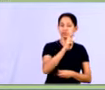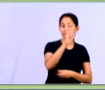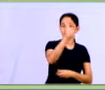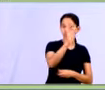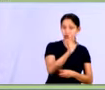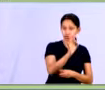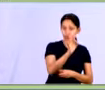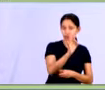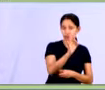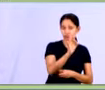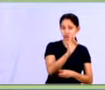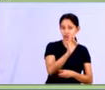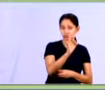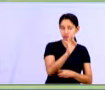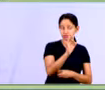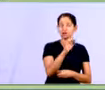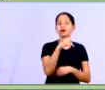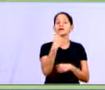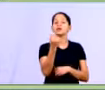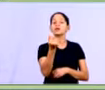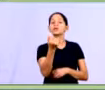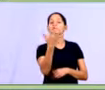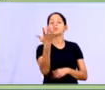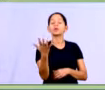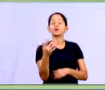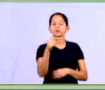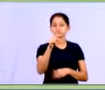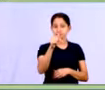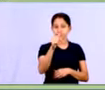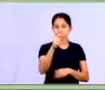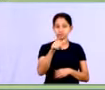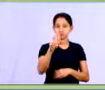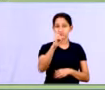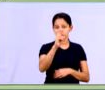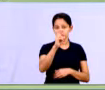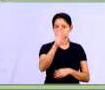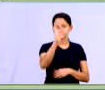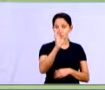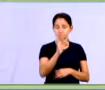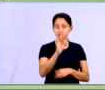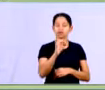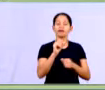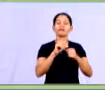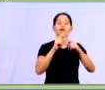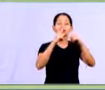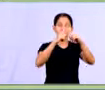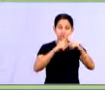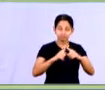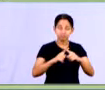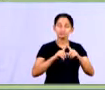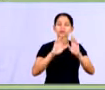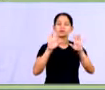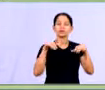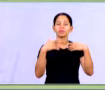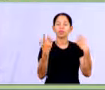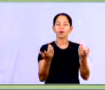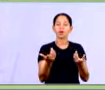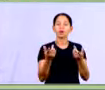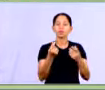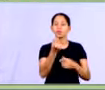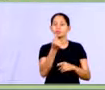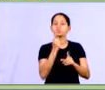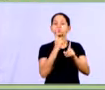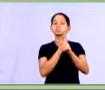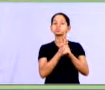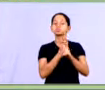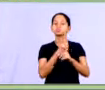45% e o custo médio 7,5%. Eu fazendo a multiplicação desses dois fatores, a gente chega numa variação de taxa